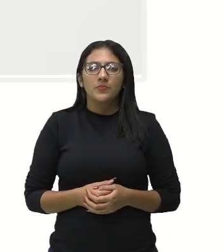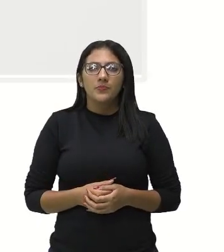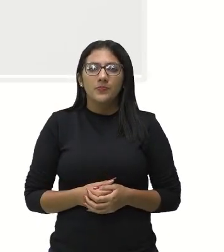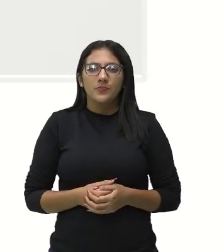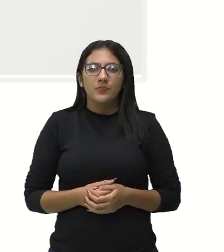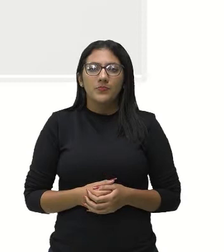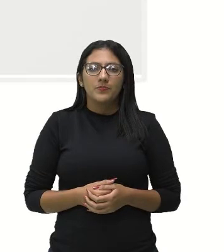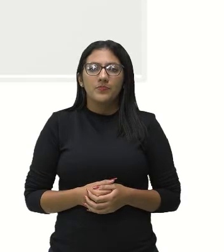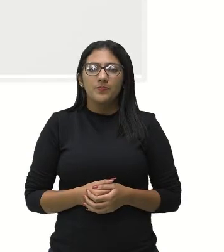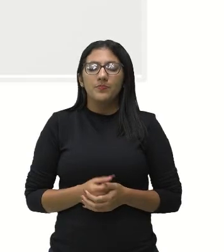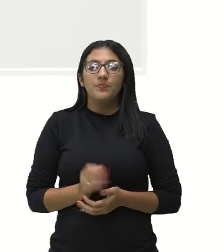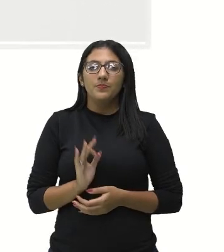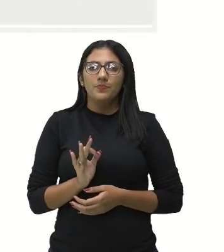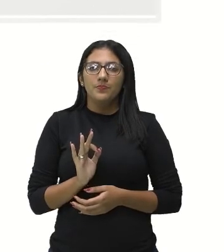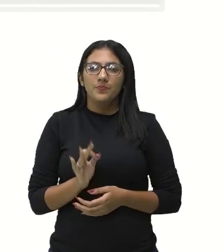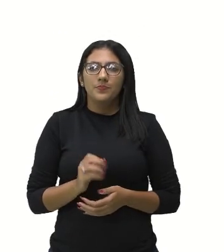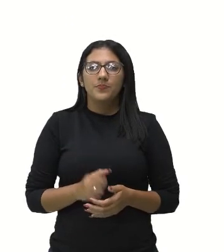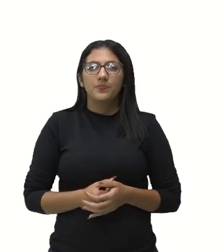Bom,